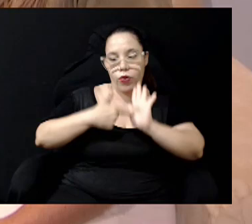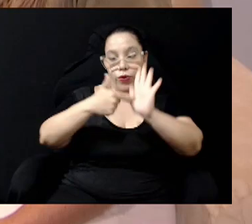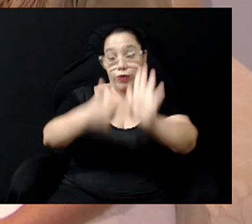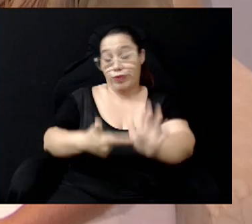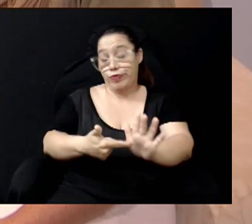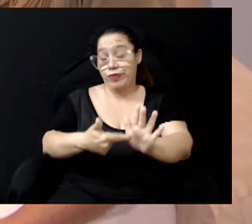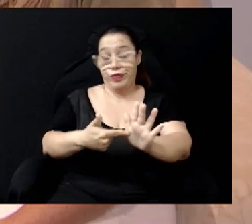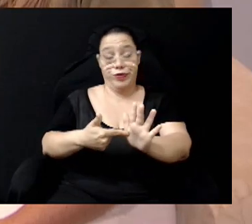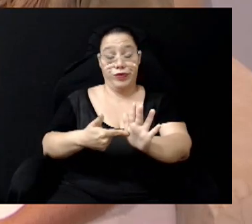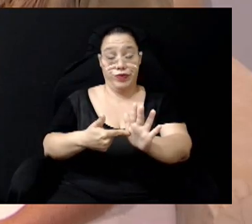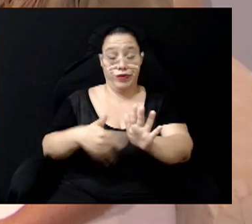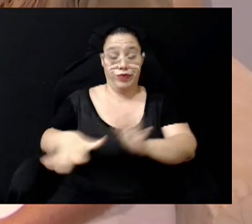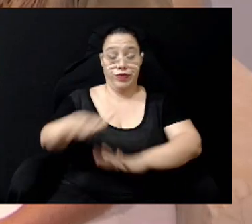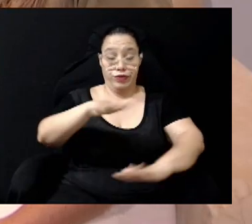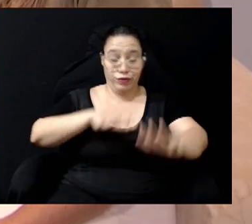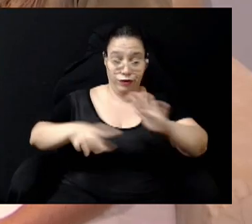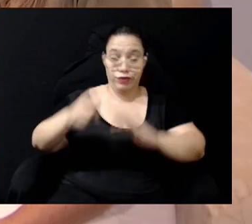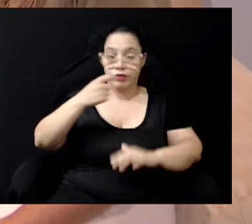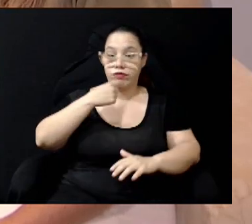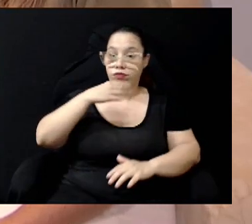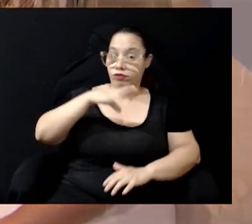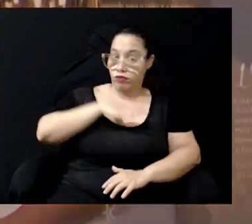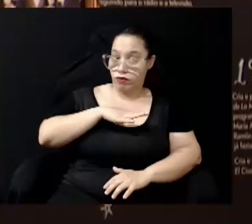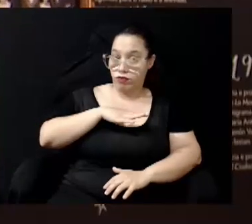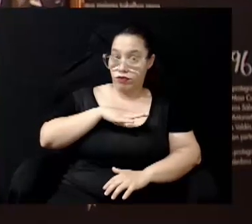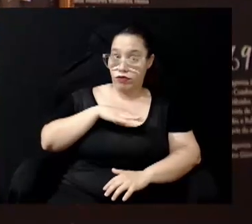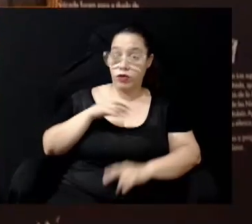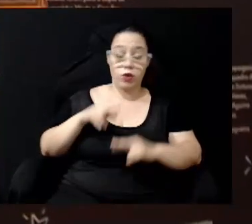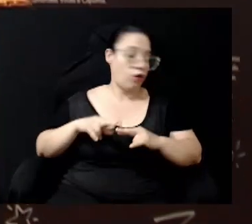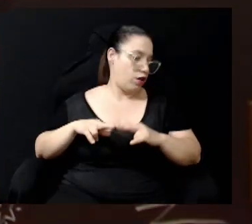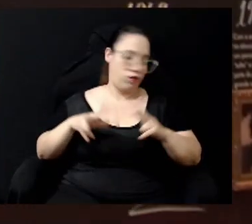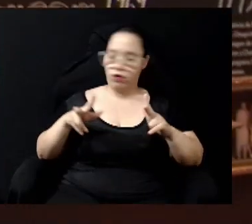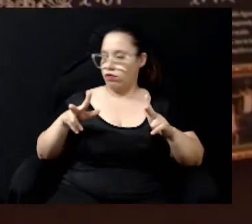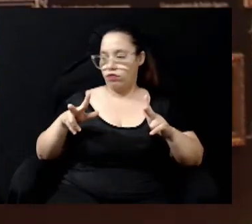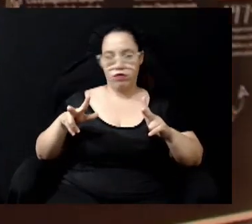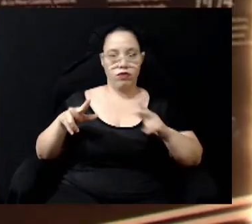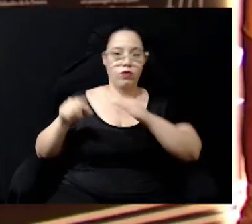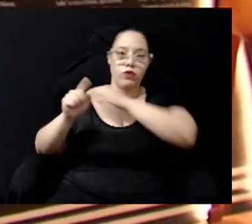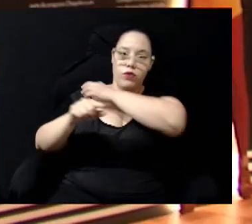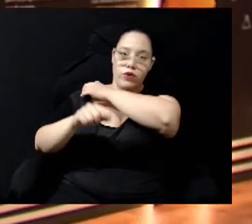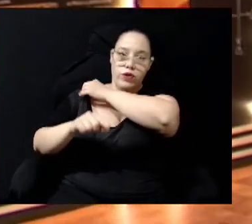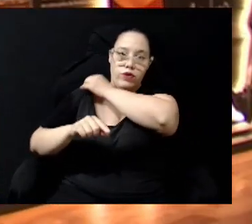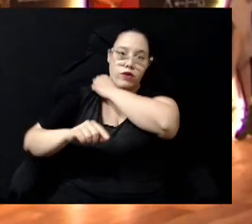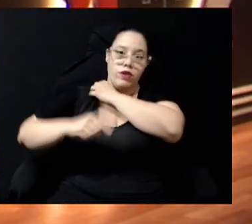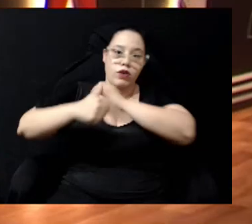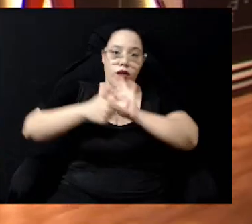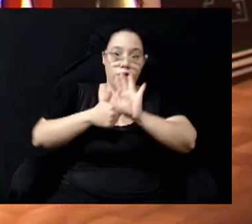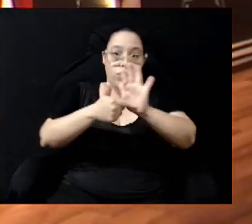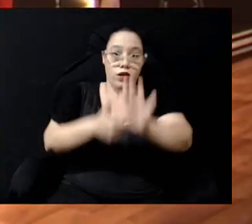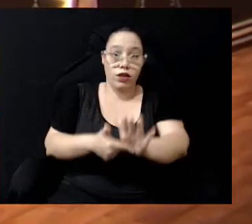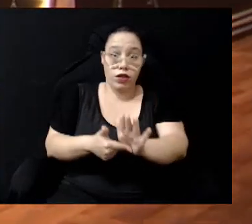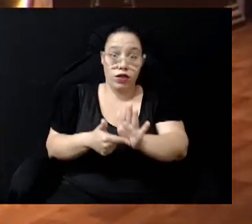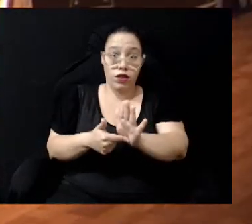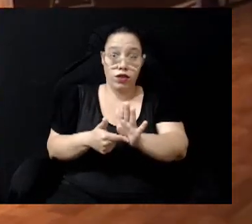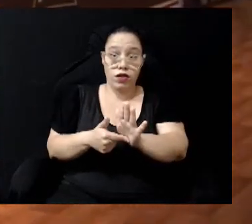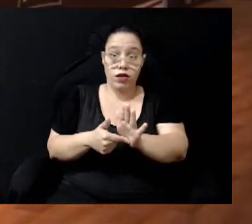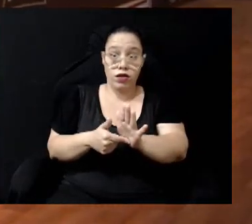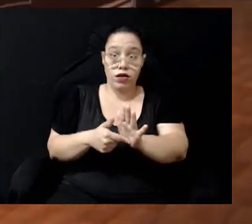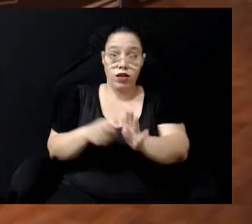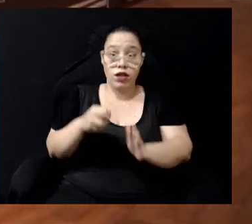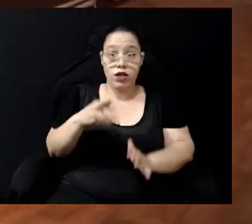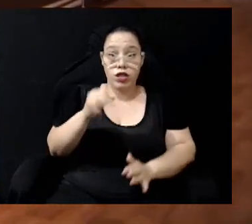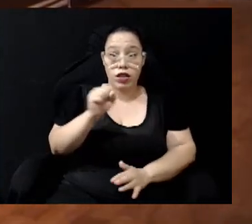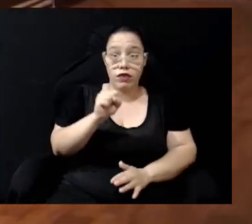de Campinas e para a região. E não é diferente com essa mostra, com essa exposição que é Chaves da Exposição, que